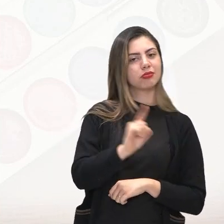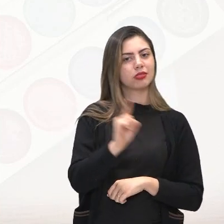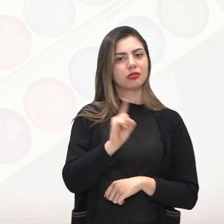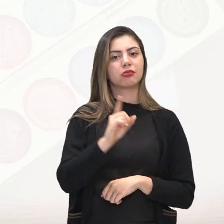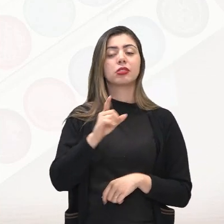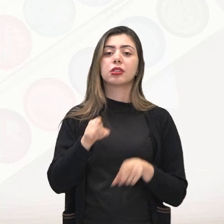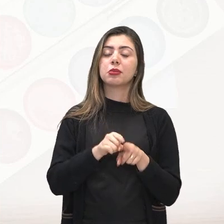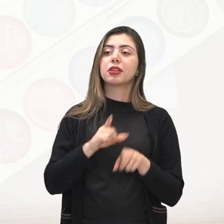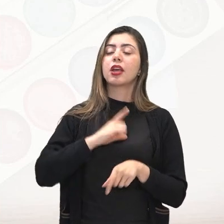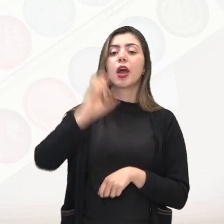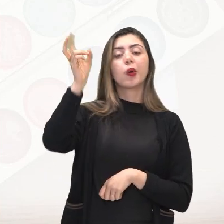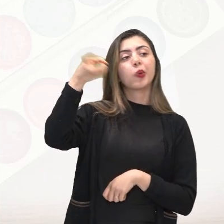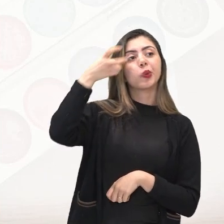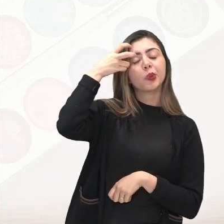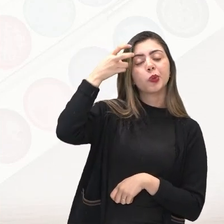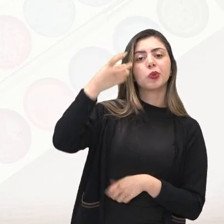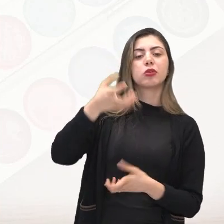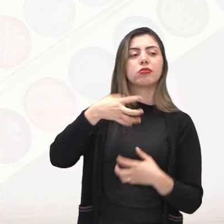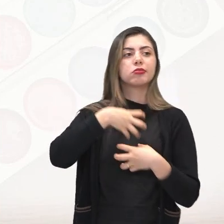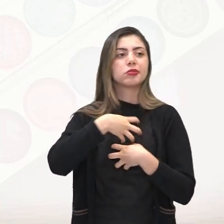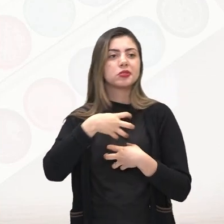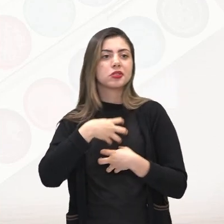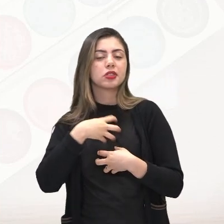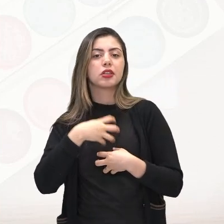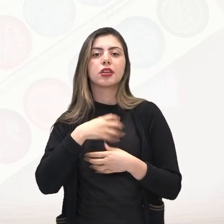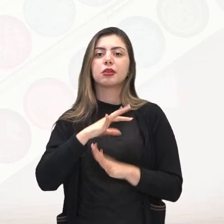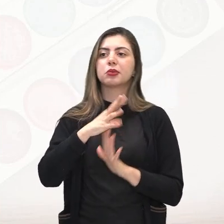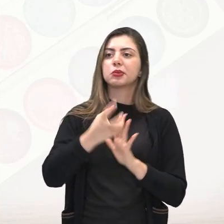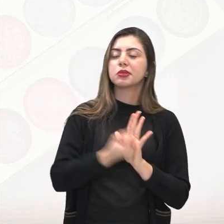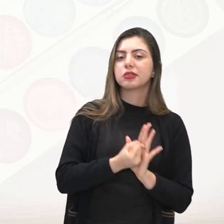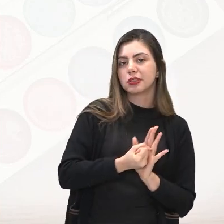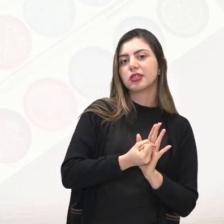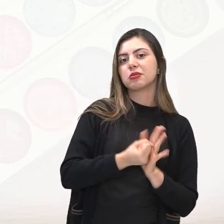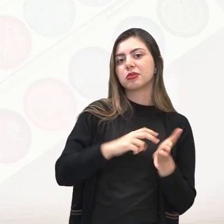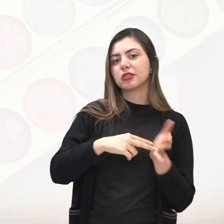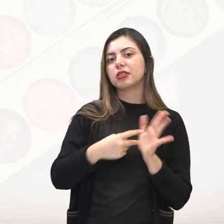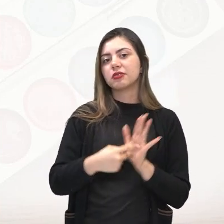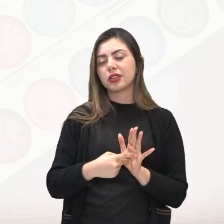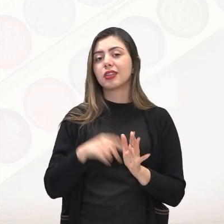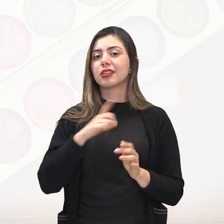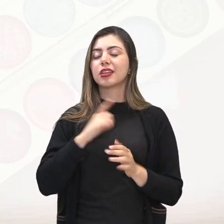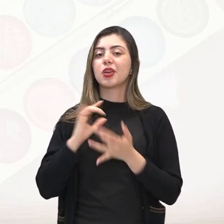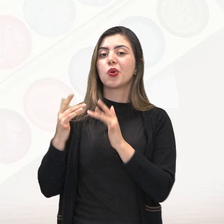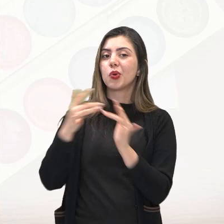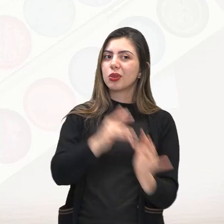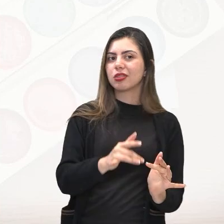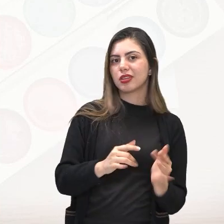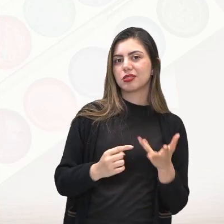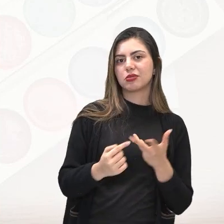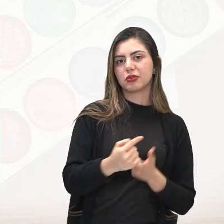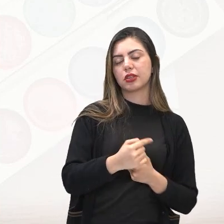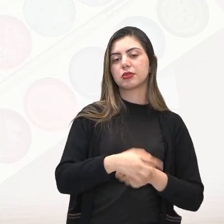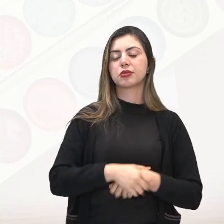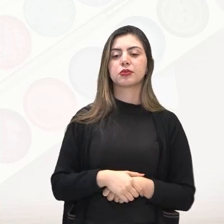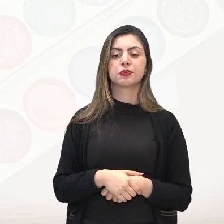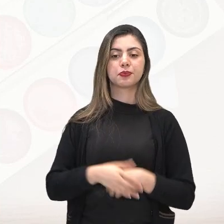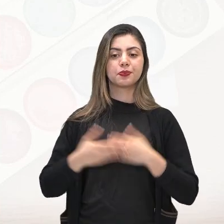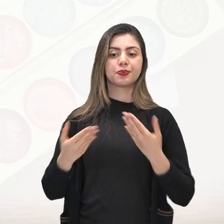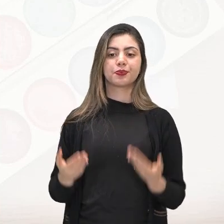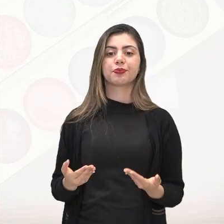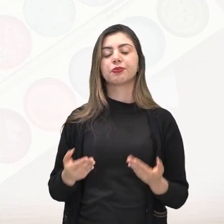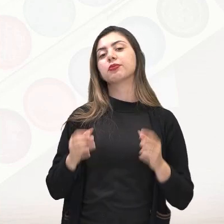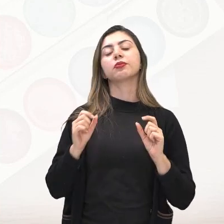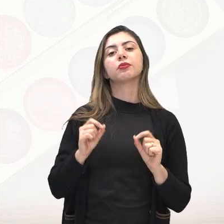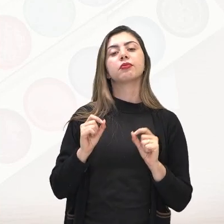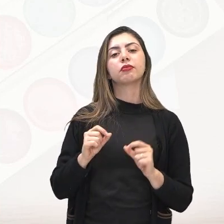questão cultural, tem a personalidade, o simbolismo, vários contextos por trás. Então, Por serem capazes